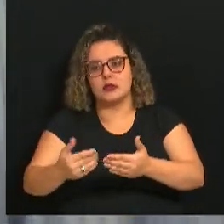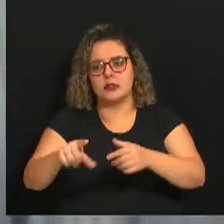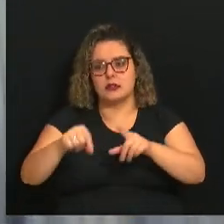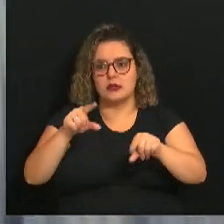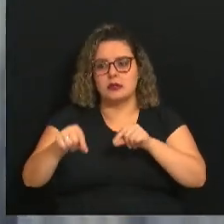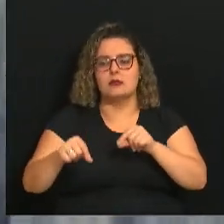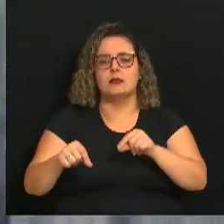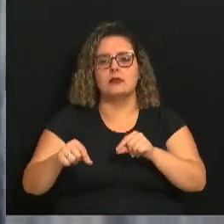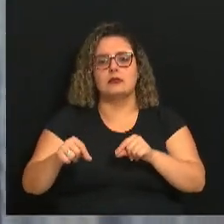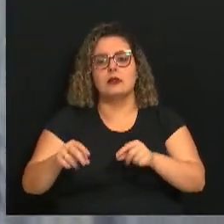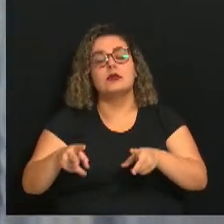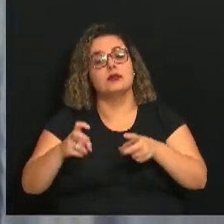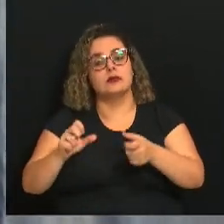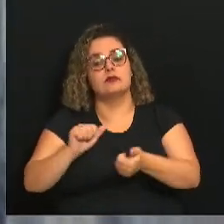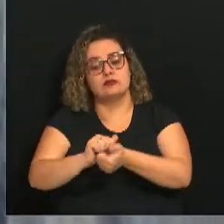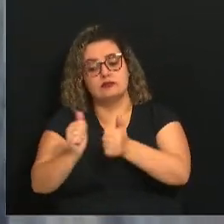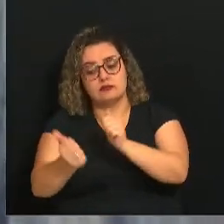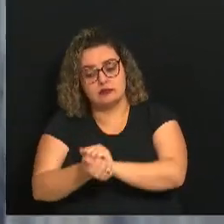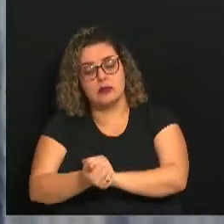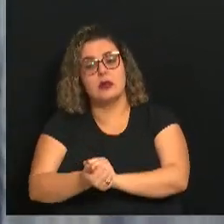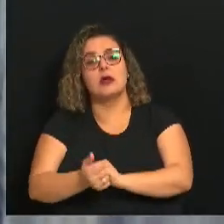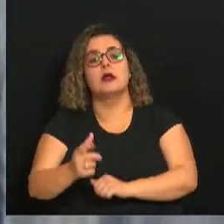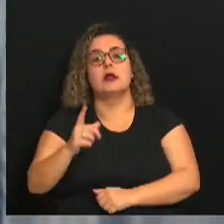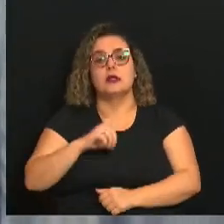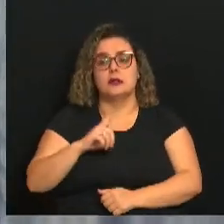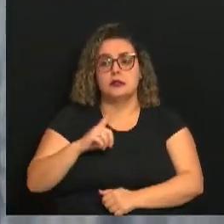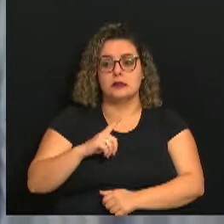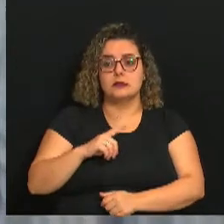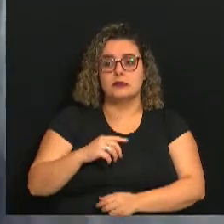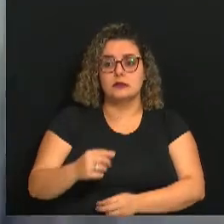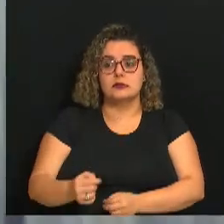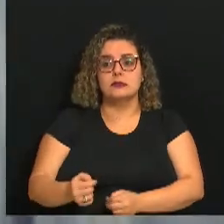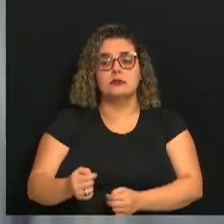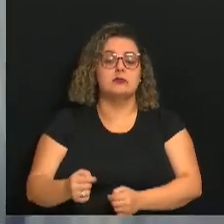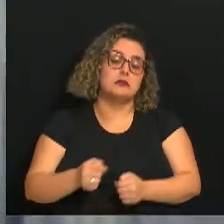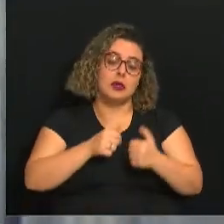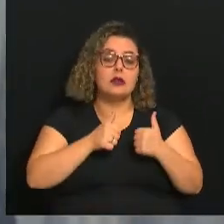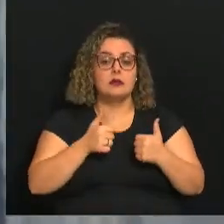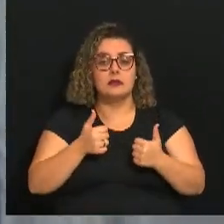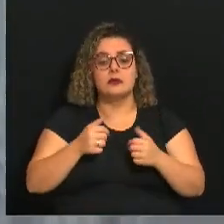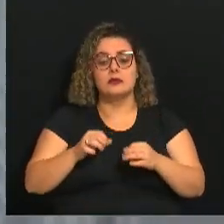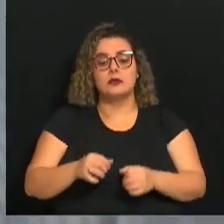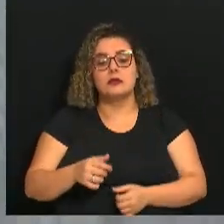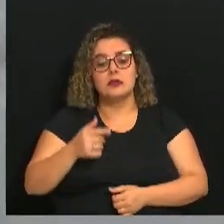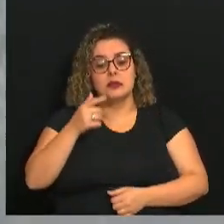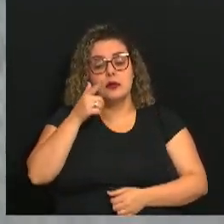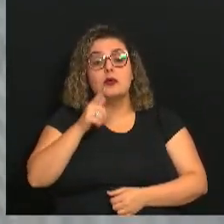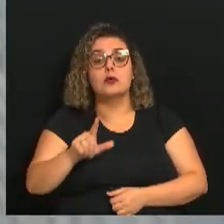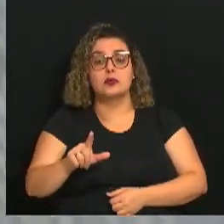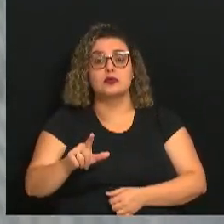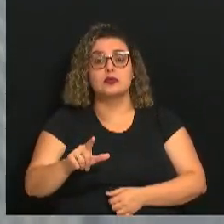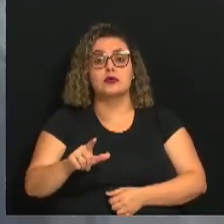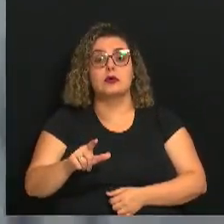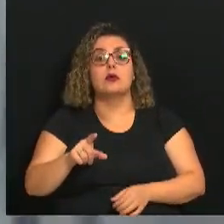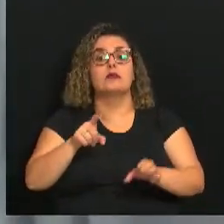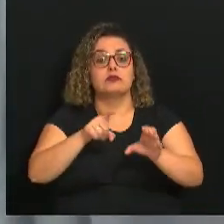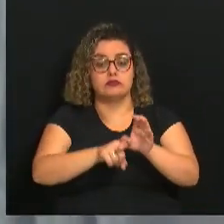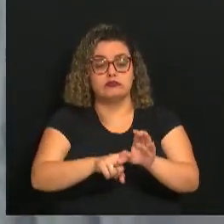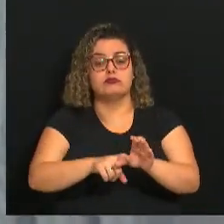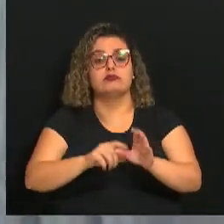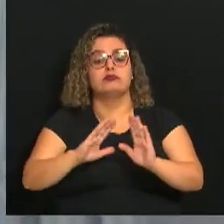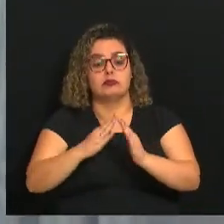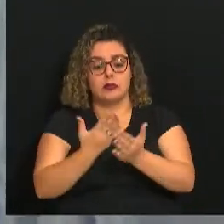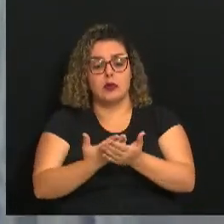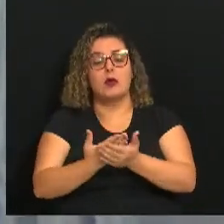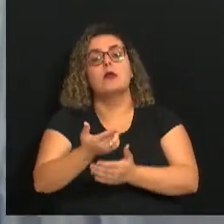transição você ter um tipo de bonificação no processo seletivo que permita que aquela pessoa que já tem vínculo com a escola